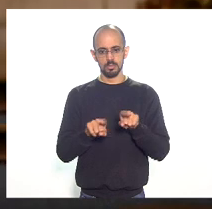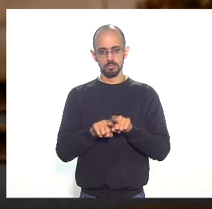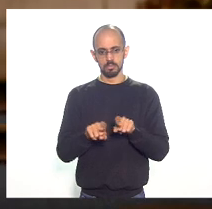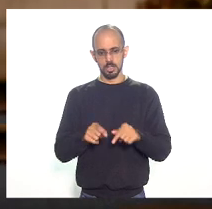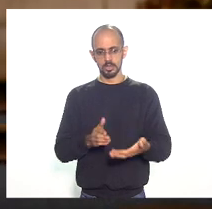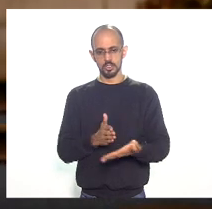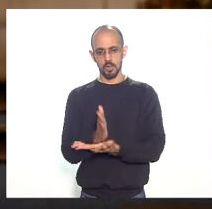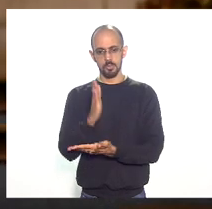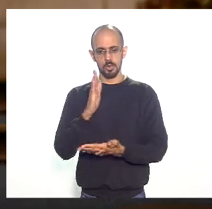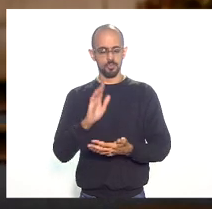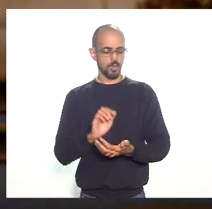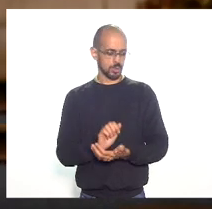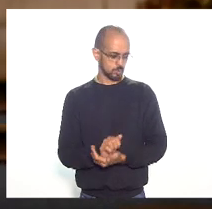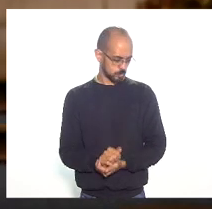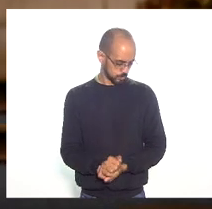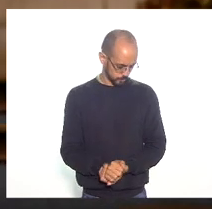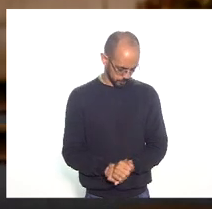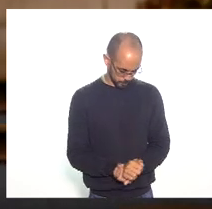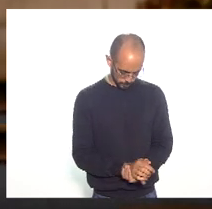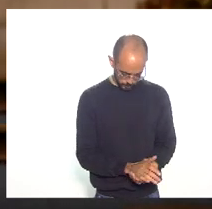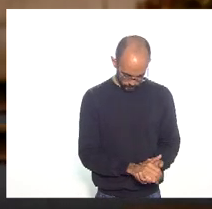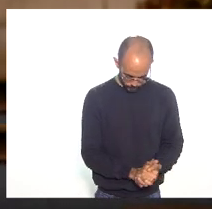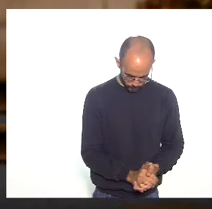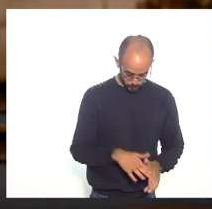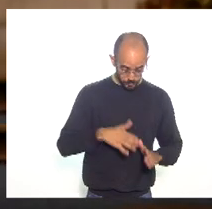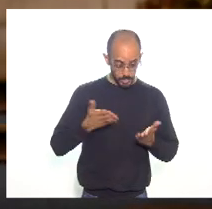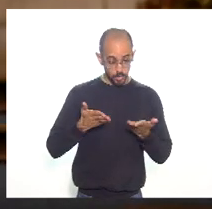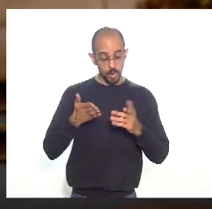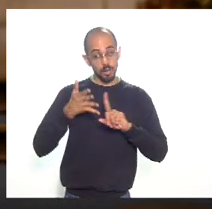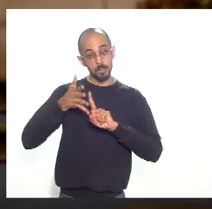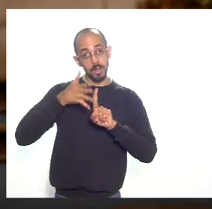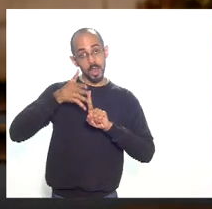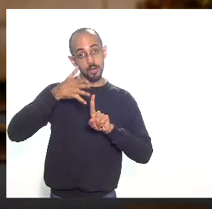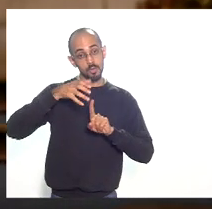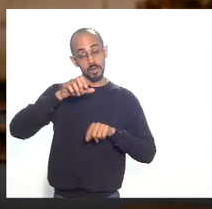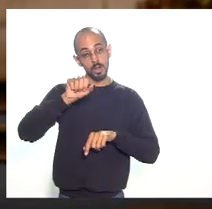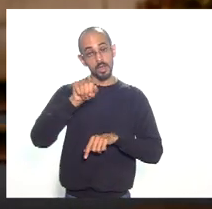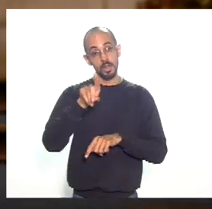resultado do estado de Roraima. Com a palavra, a deputada Adriana.